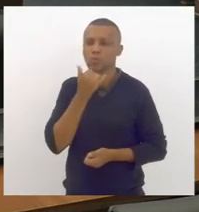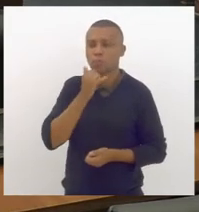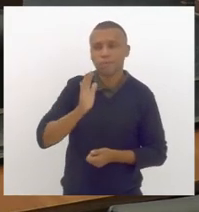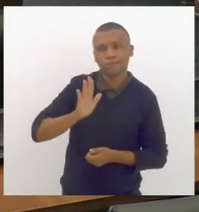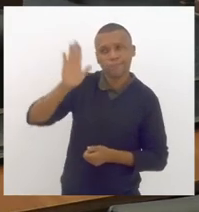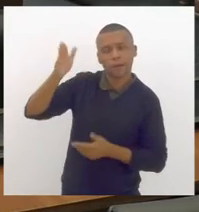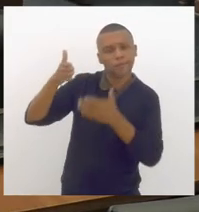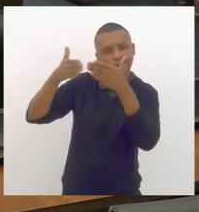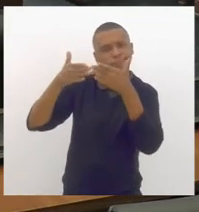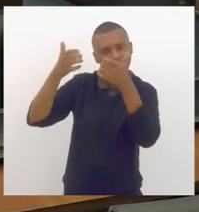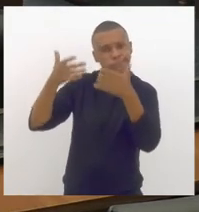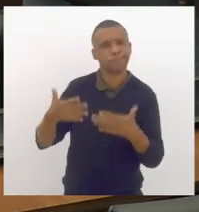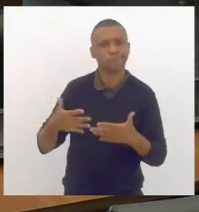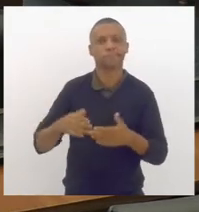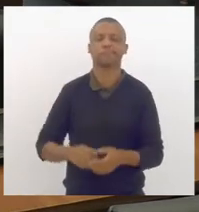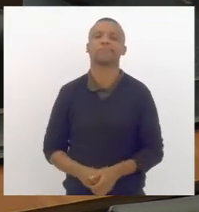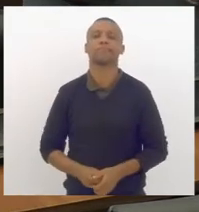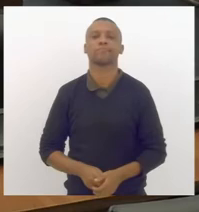de ordem.